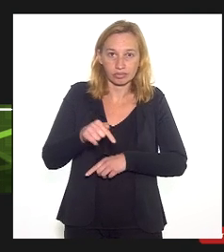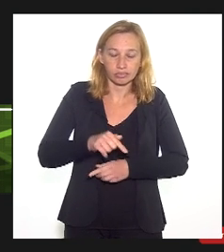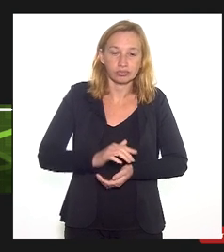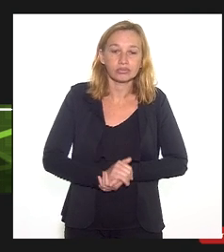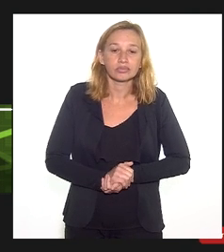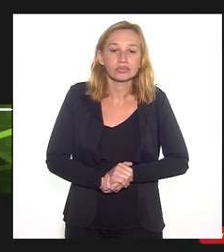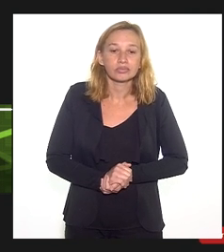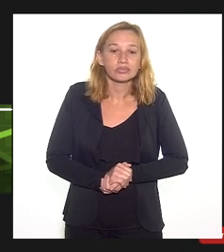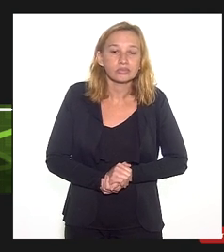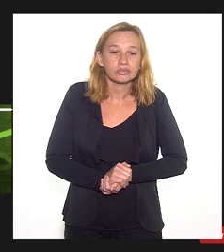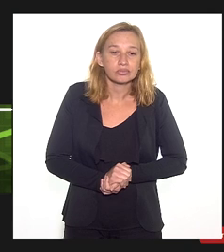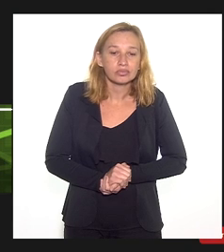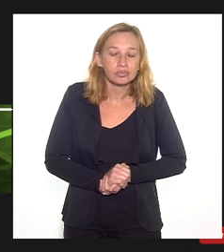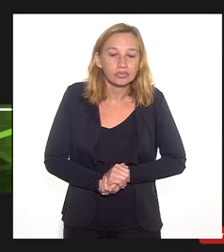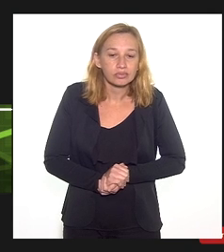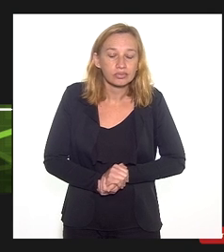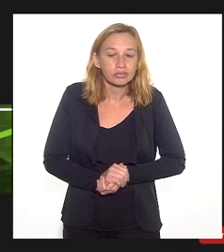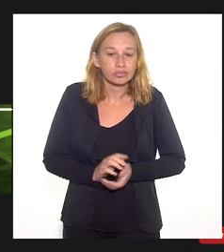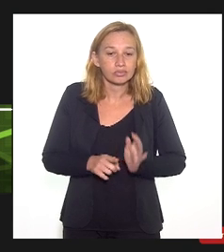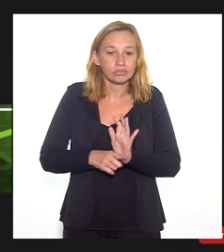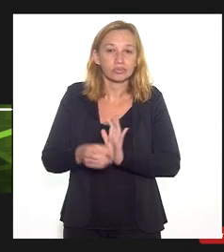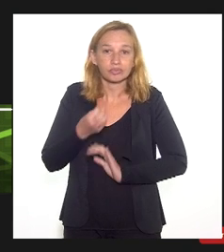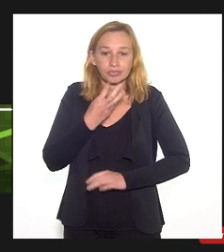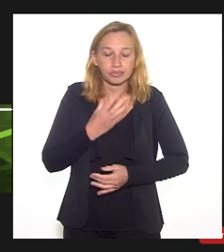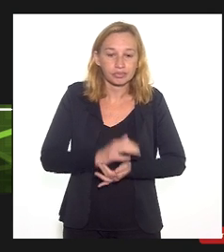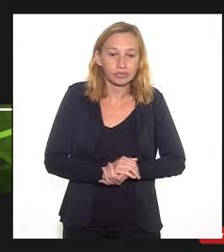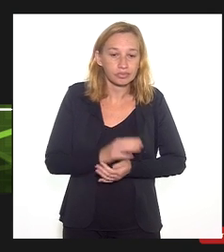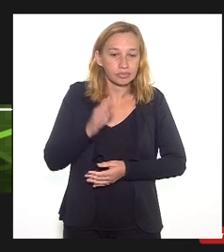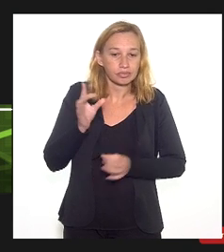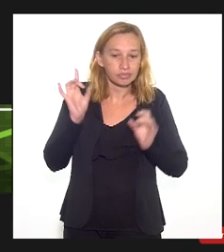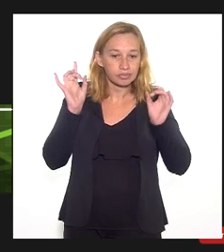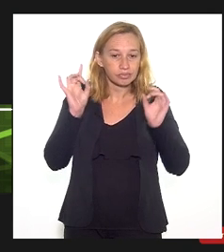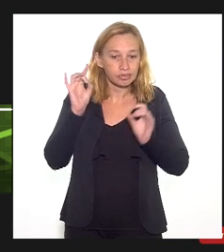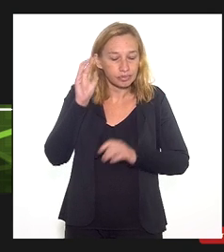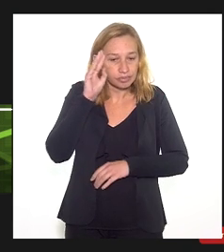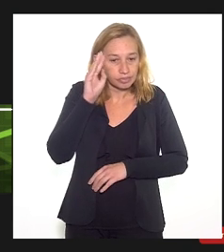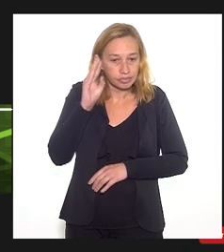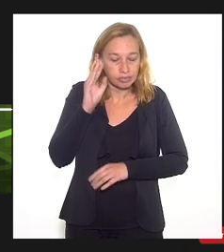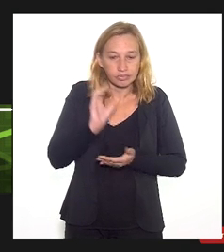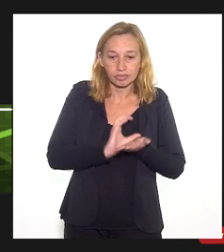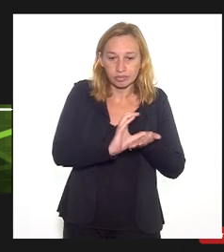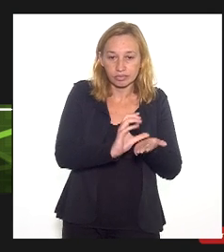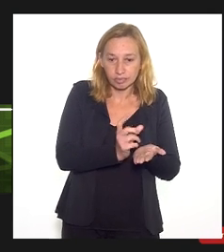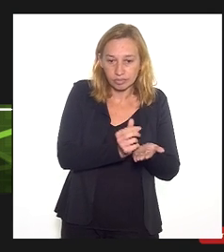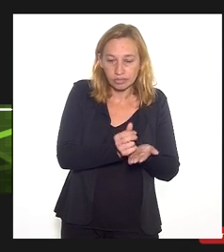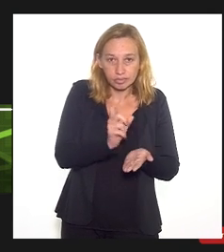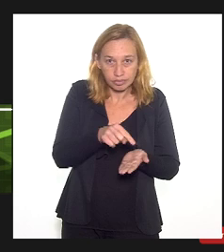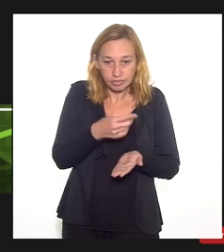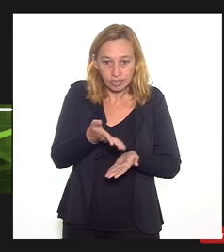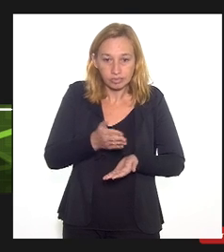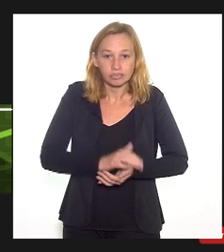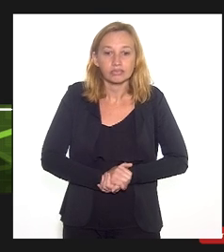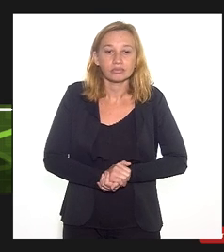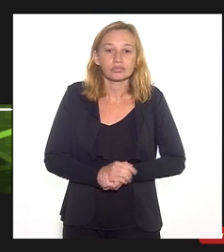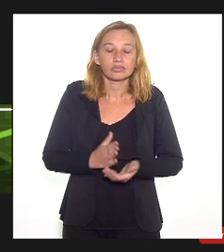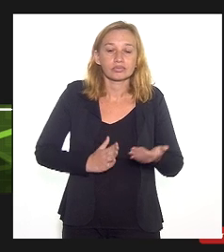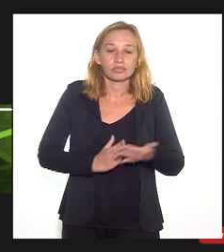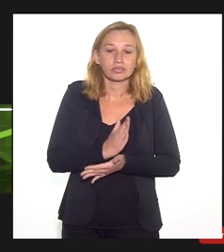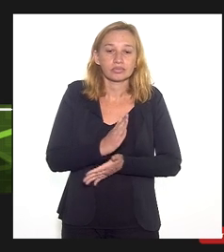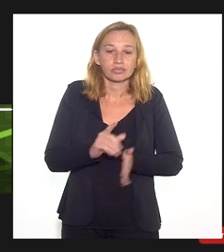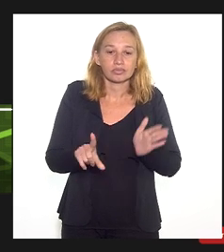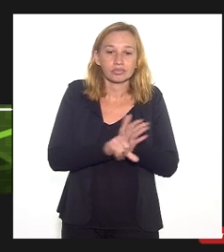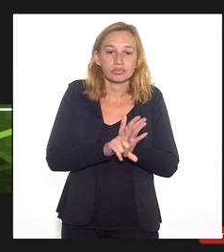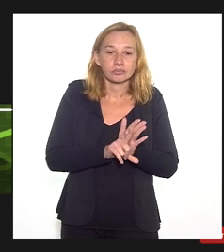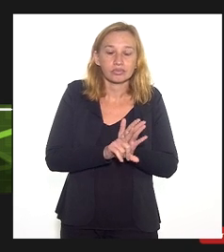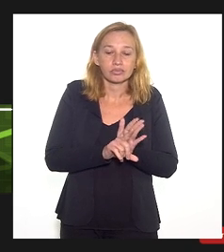feito mas me assustou bastante principalmente quando se fala no sentido do desforçamento porque até a época eu lembro que quando a gente aprovou a lei